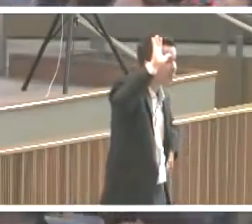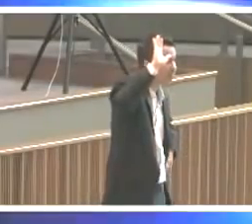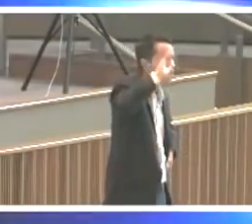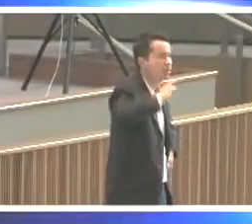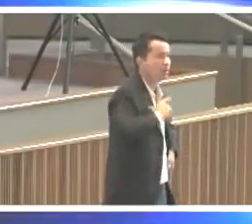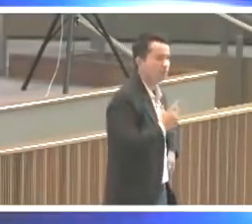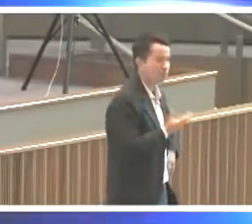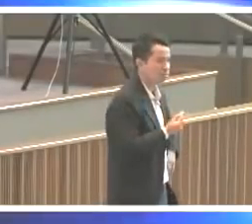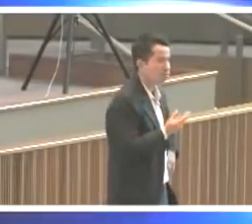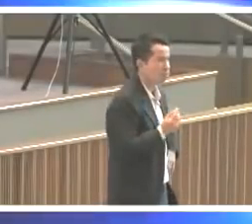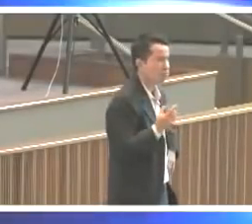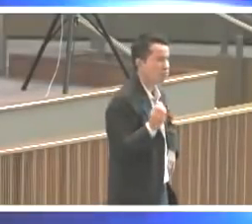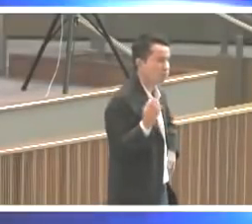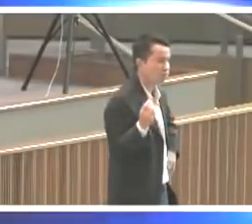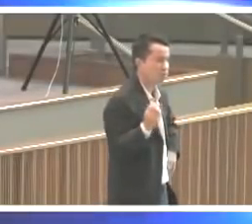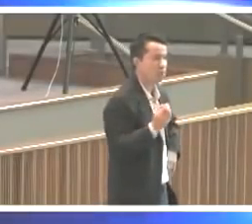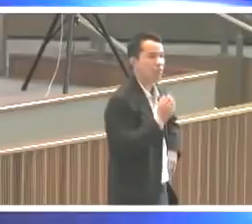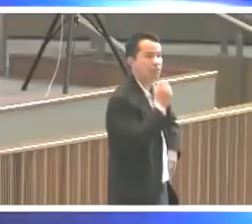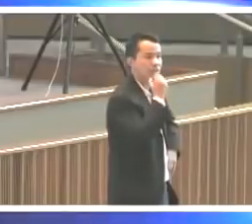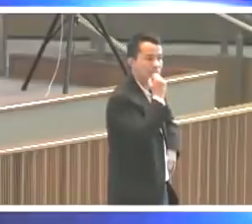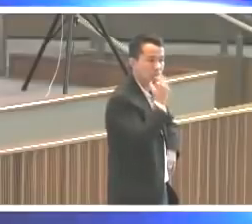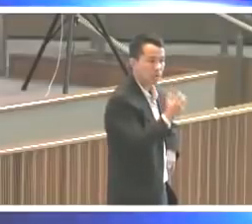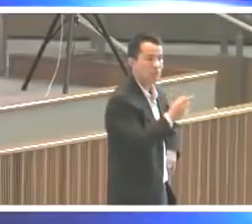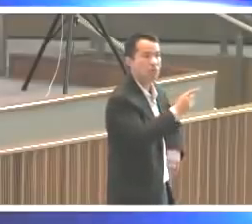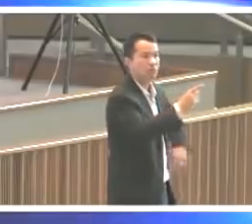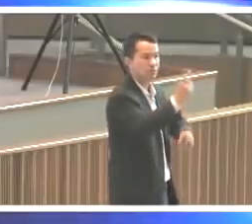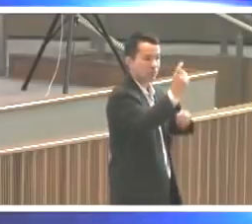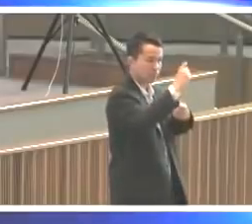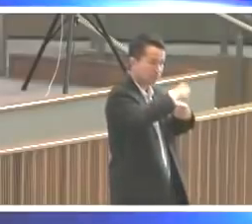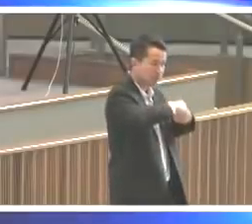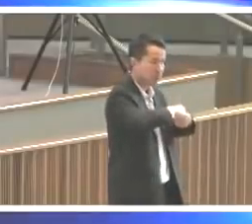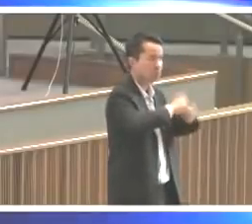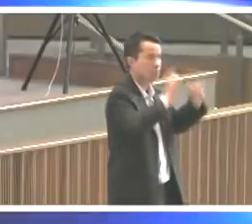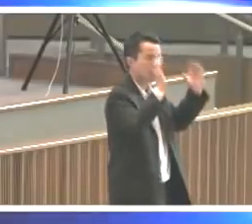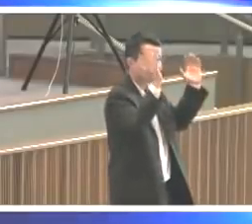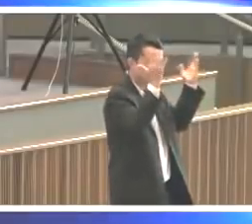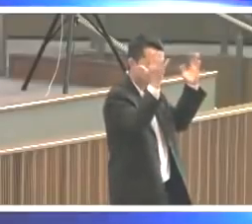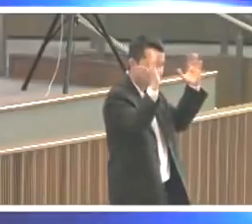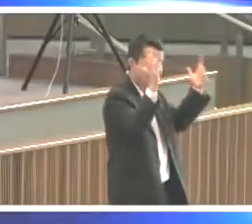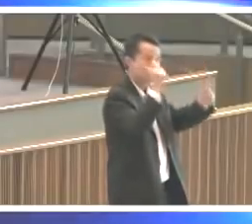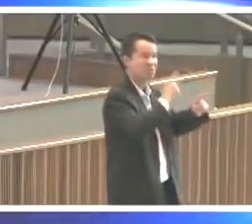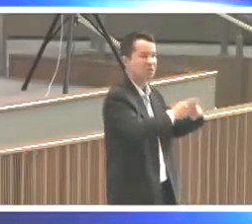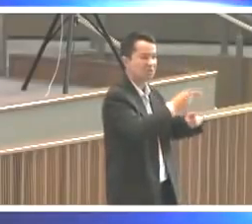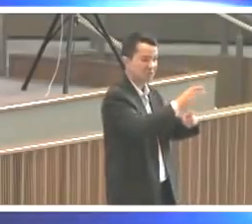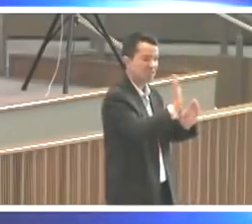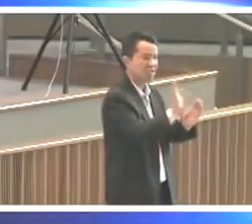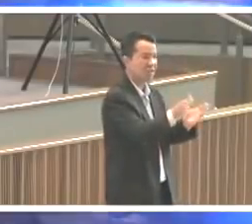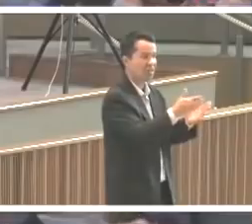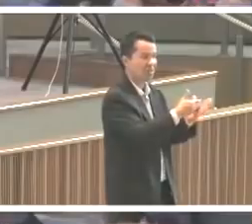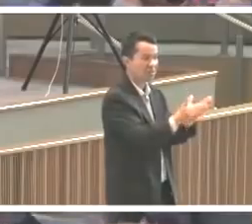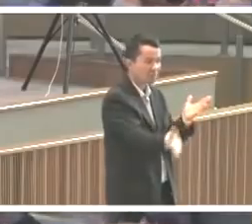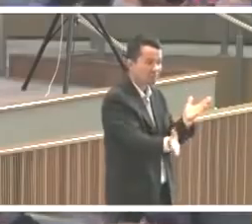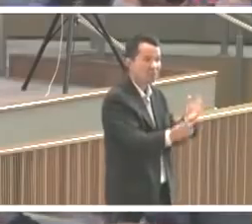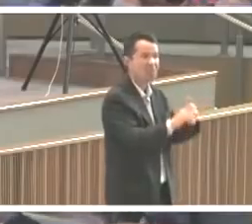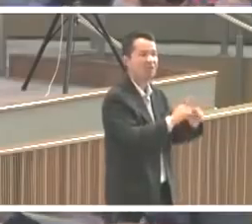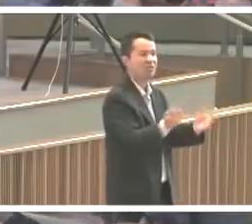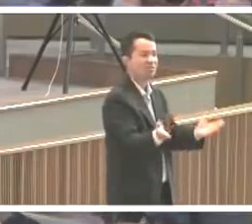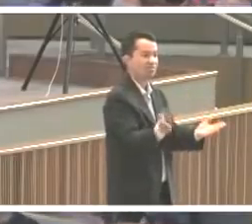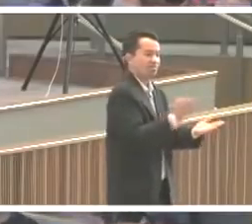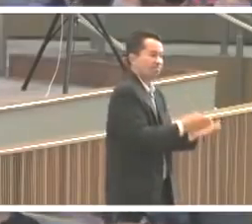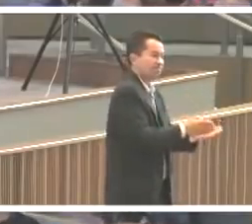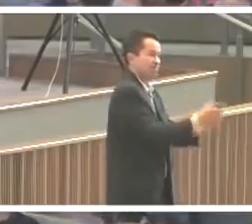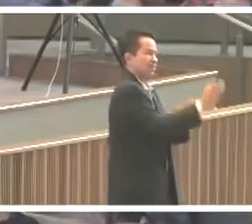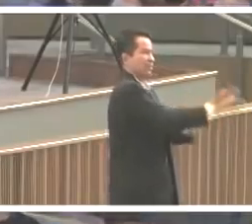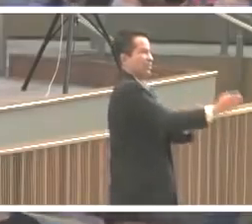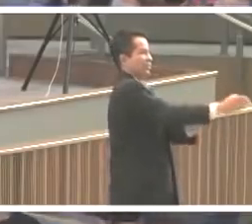Louvado seja Deus porque você está de volta. Viu? Vamos dar uma salva de palmas para essa gente aí. Louvado seja Deus porque você